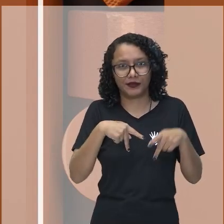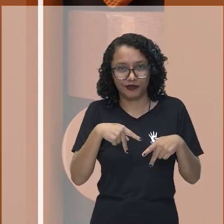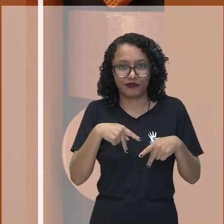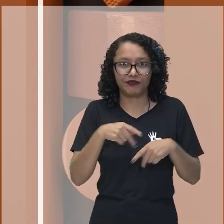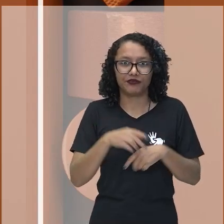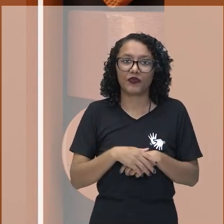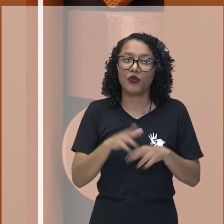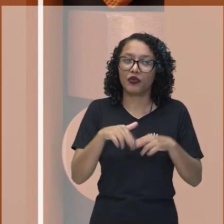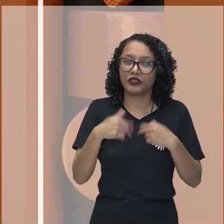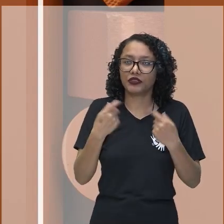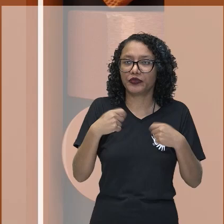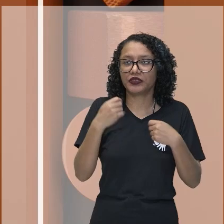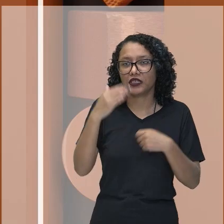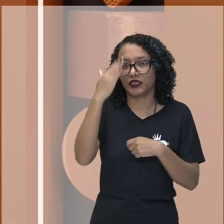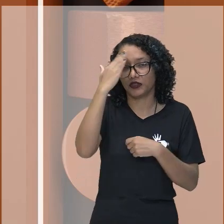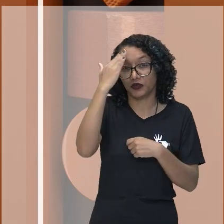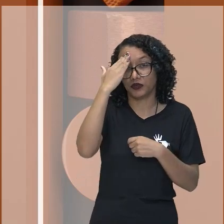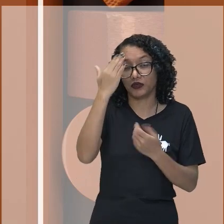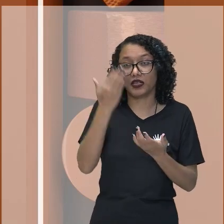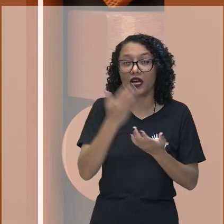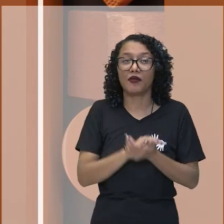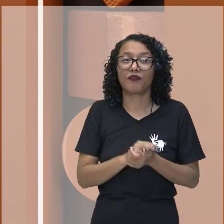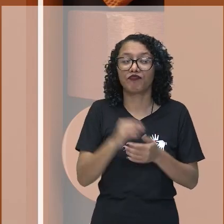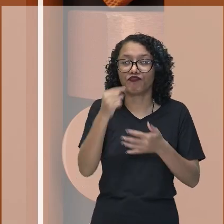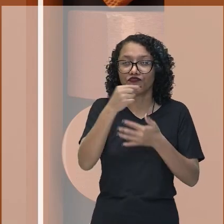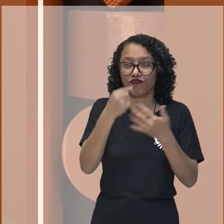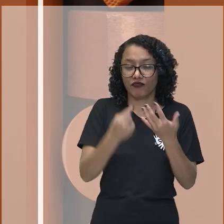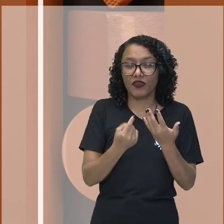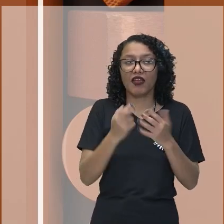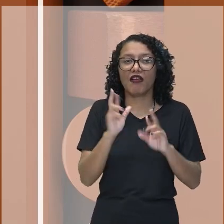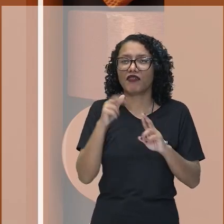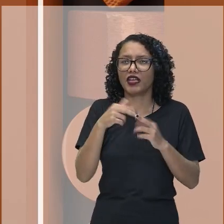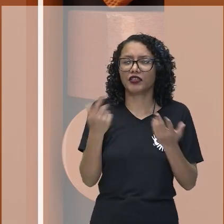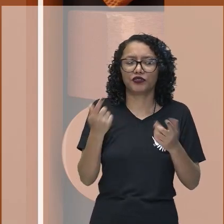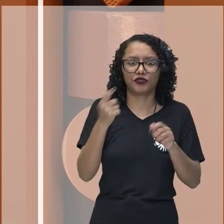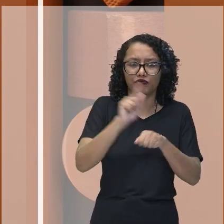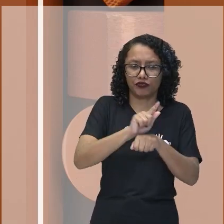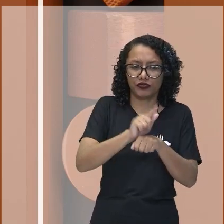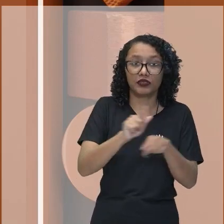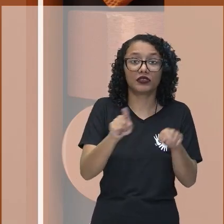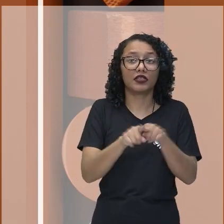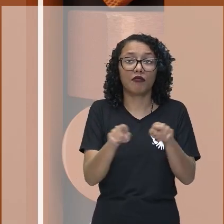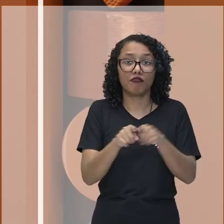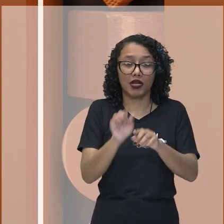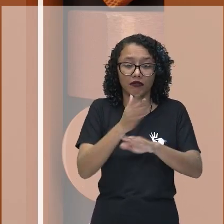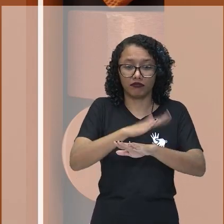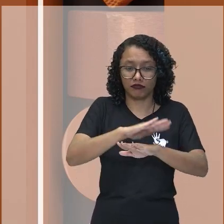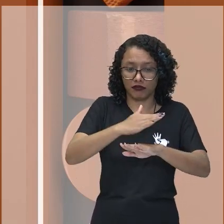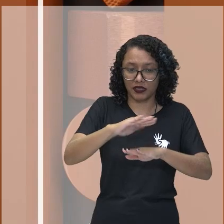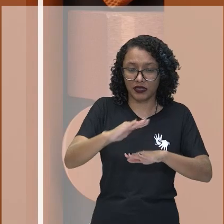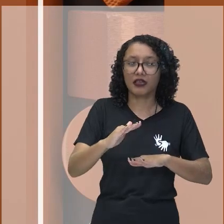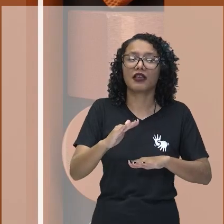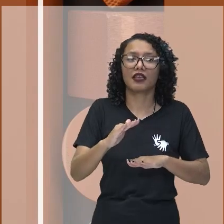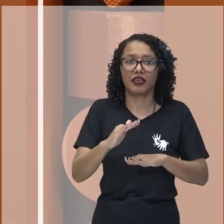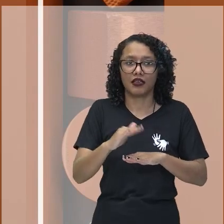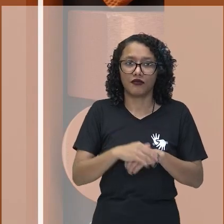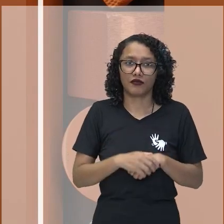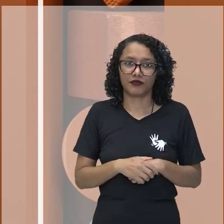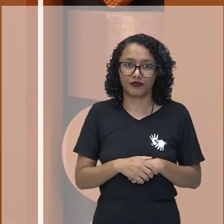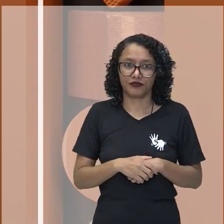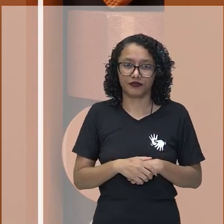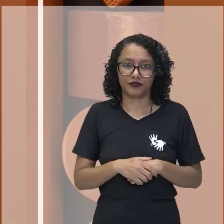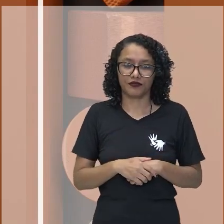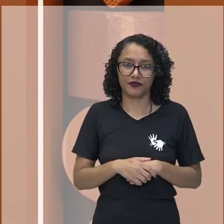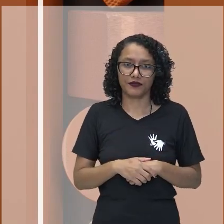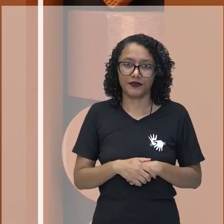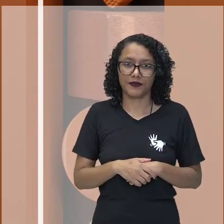os aspectos naturais do Japão em relação à sua geologia, o seu relevo também, onde a gente pode especificar melhor. Então, a